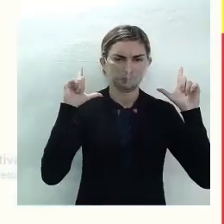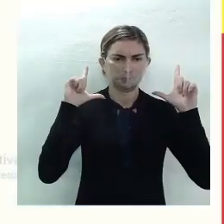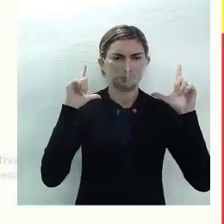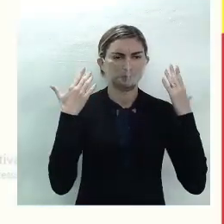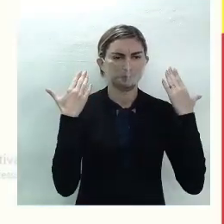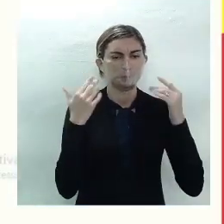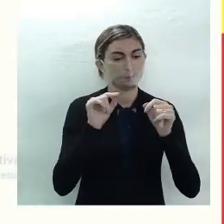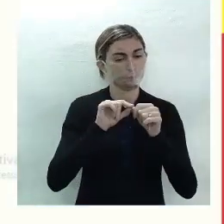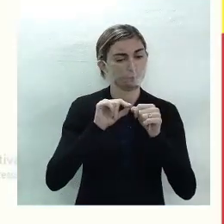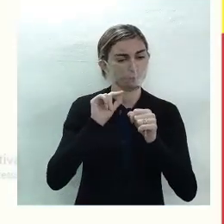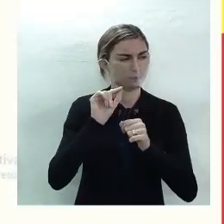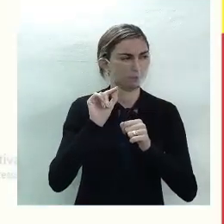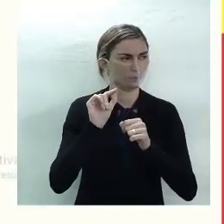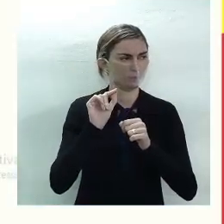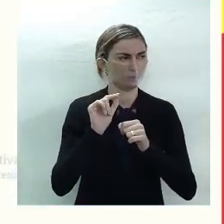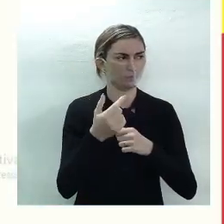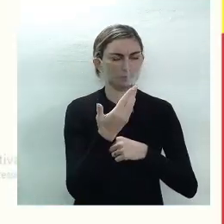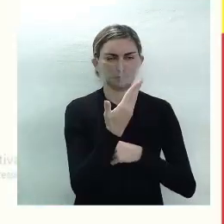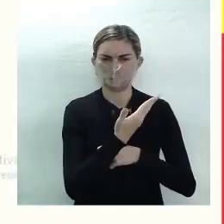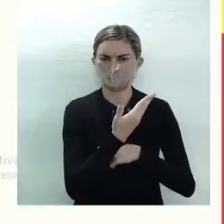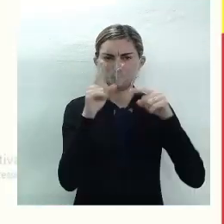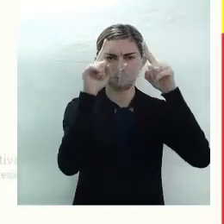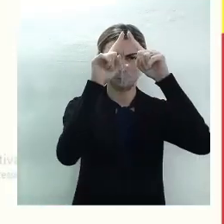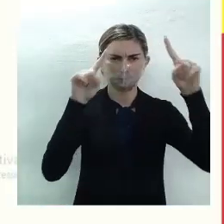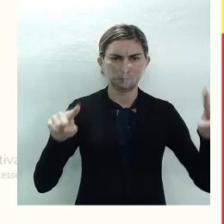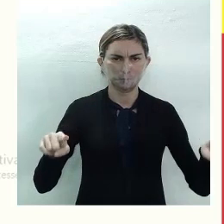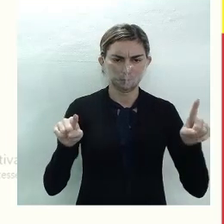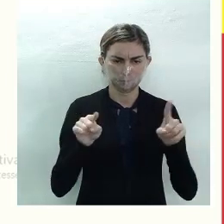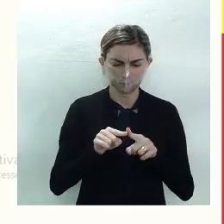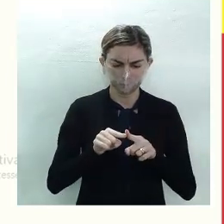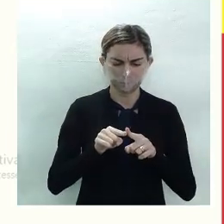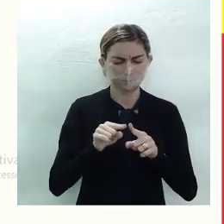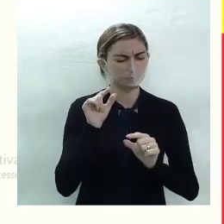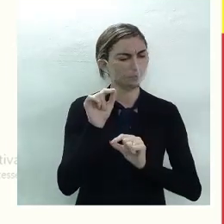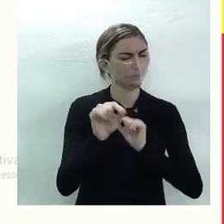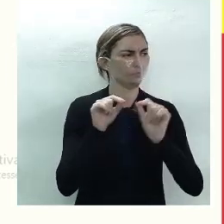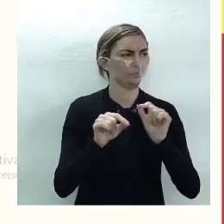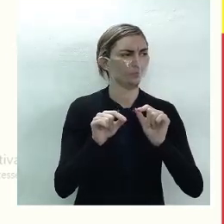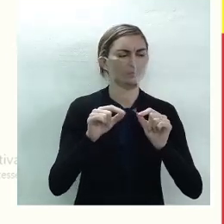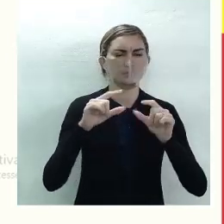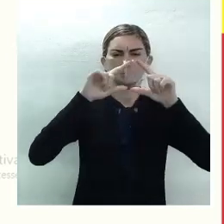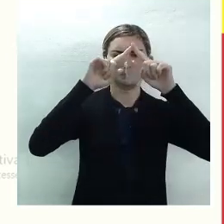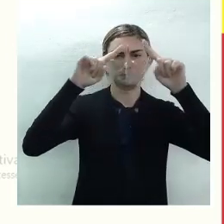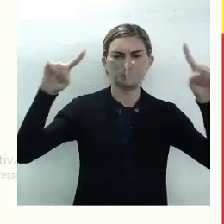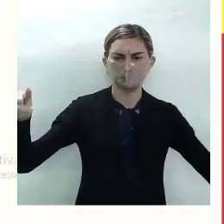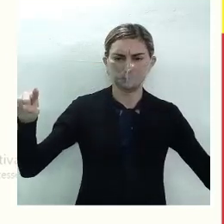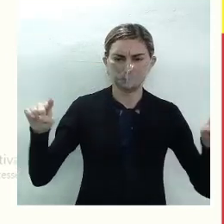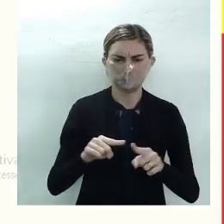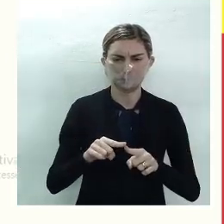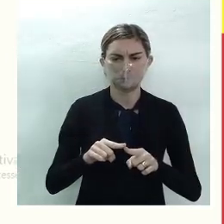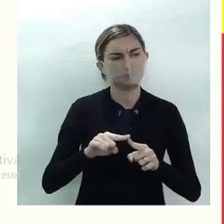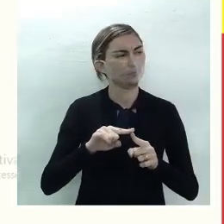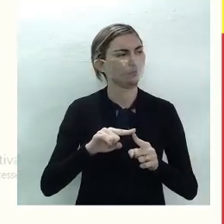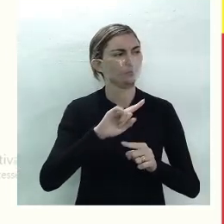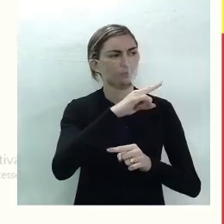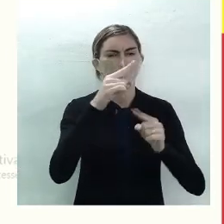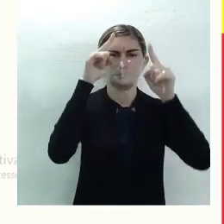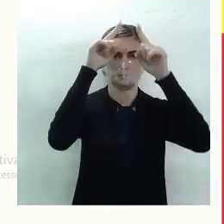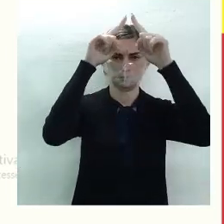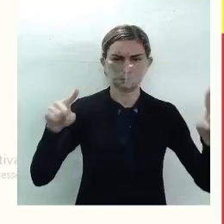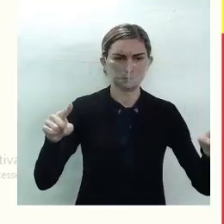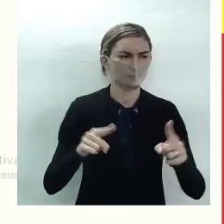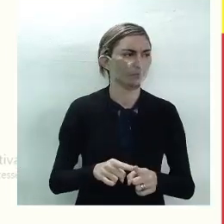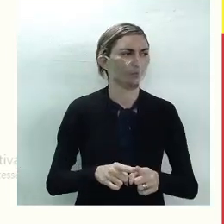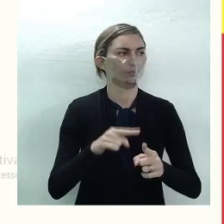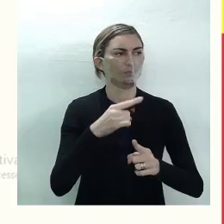vou fazer com esta figura? Veja, eu pego essa figura e coloco nesse formato. Eu vou e coloco nesse formato.